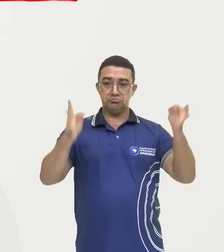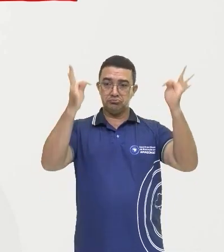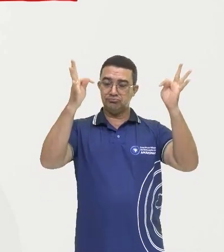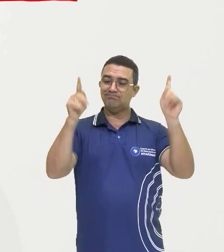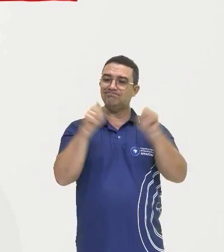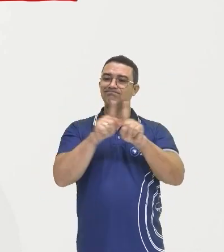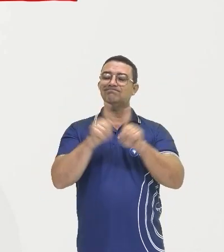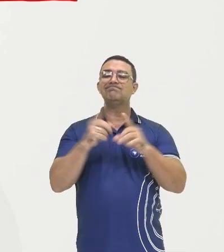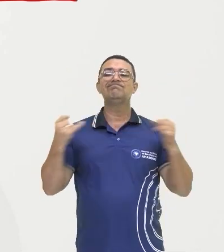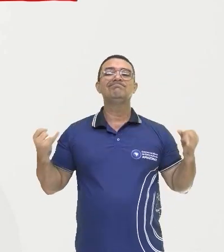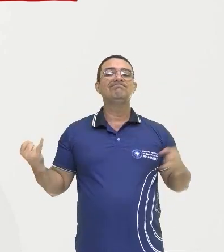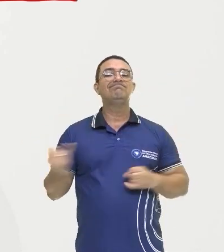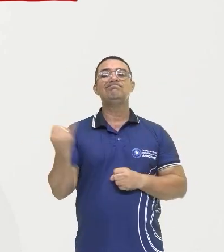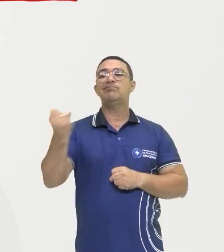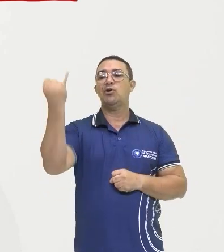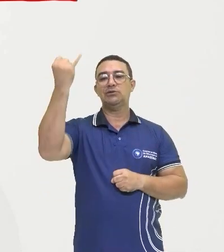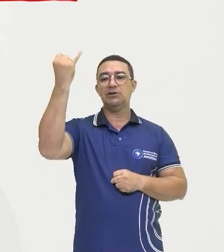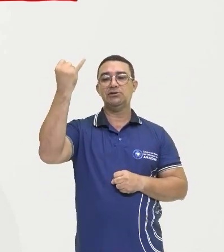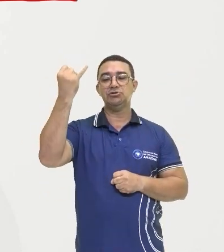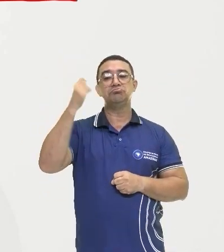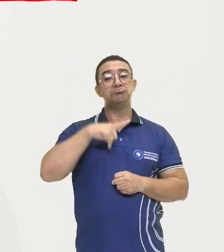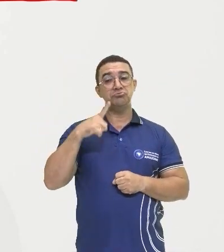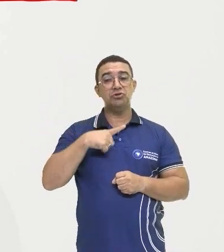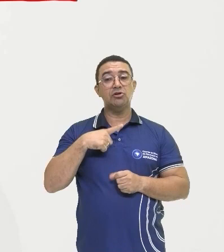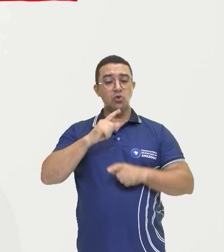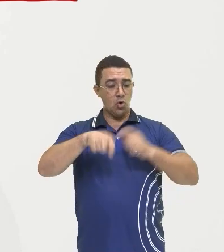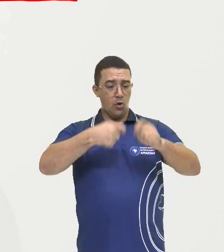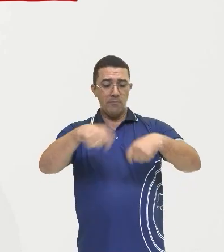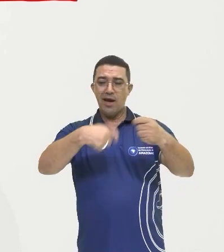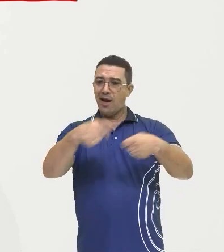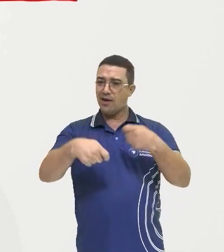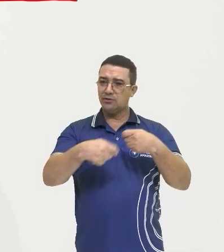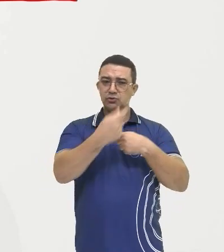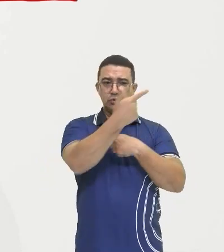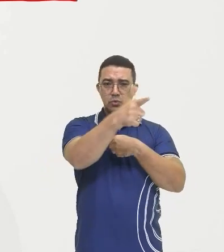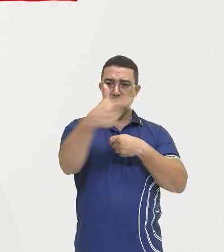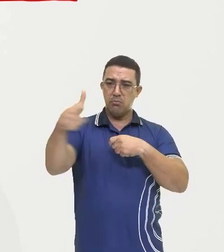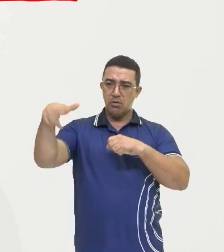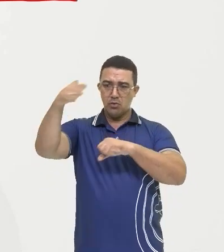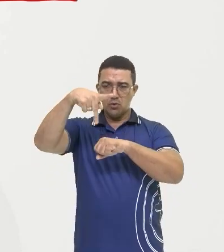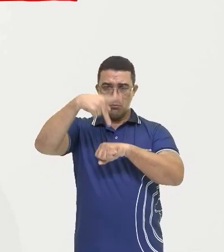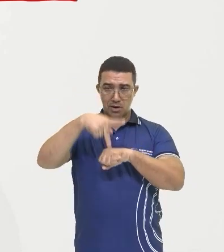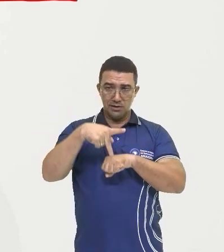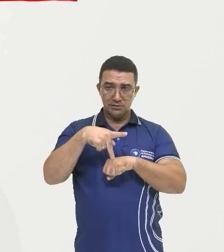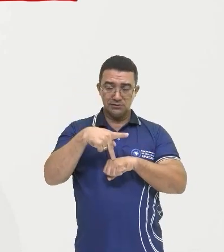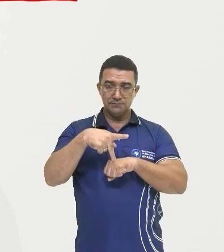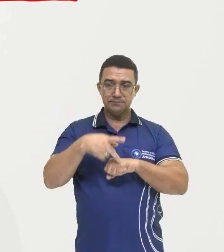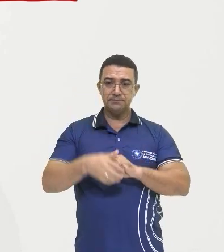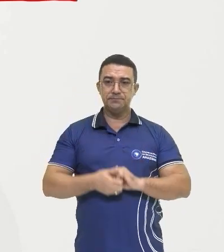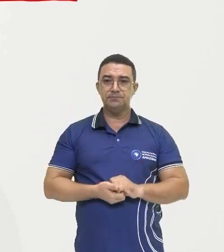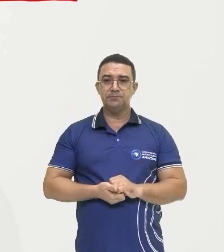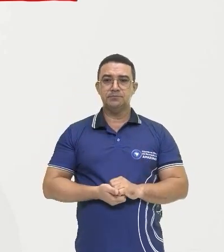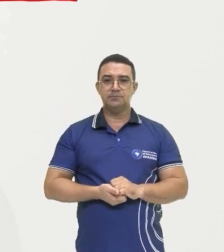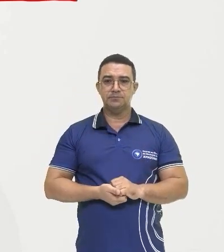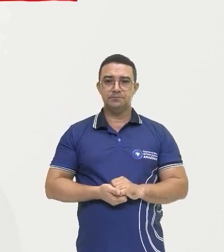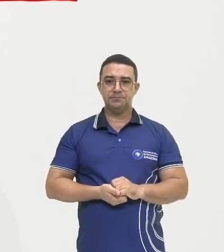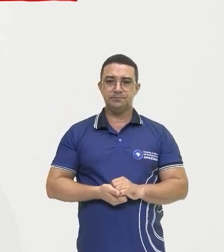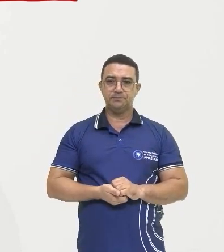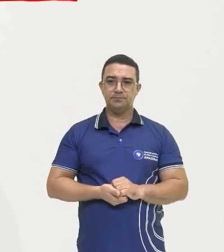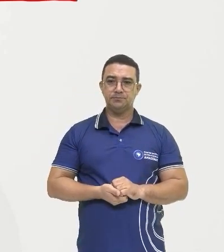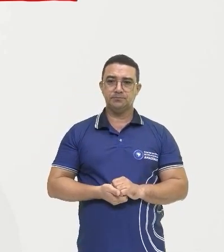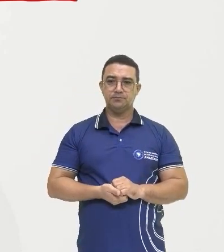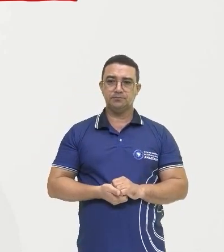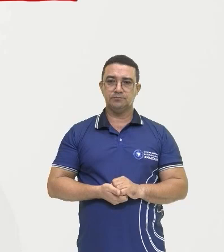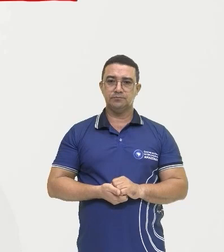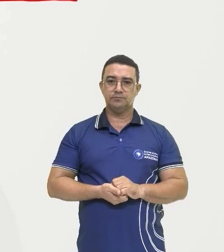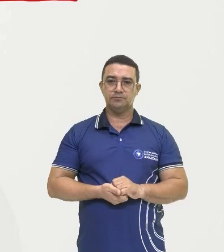tivesse a ampliação do comércio internacional. Outro ponto importante que eu destaco para a ampliação do comércio internacional. A